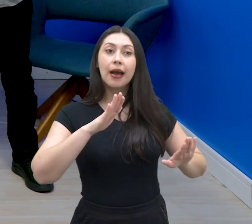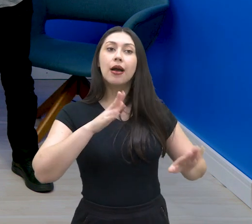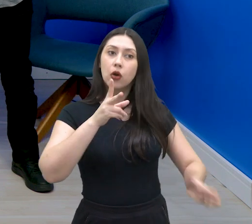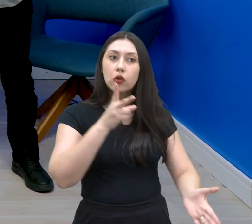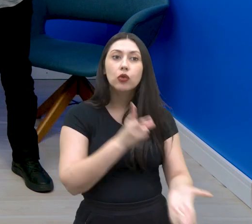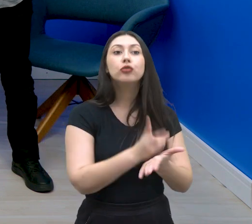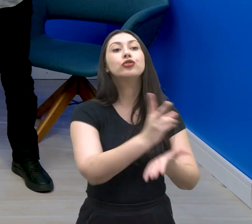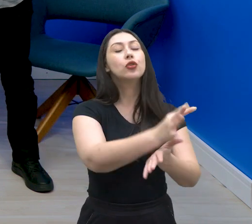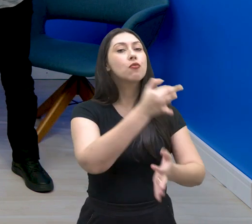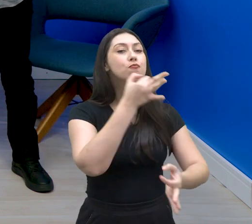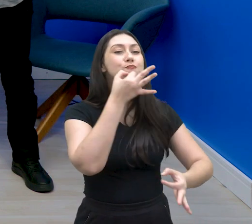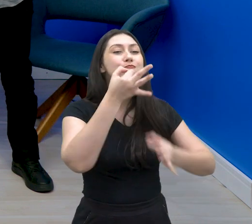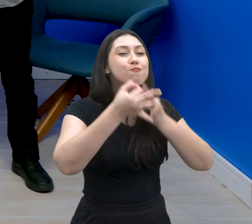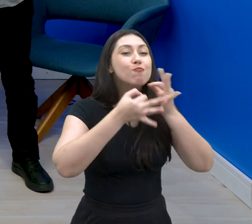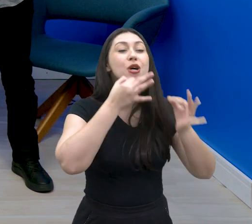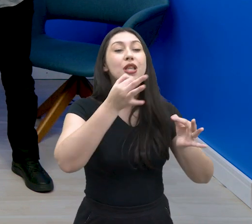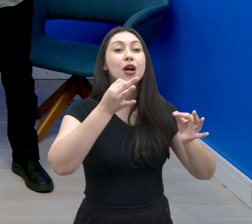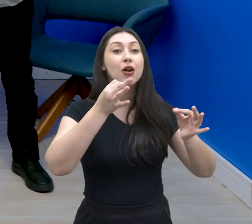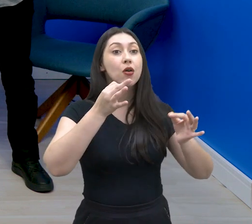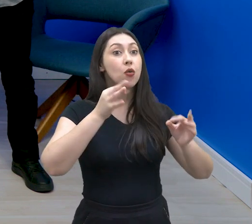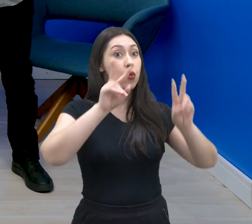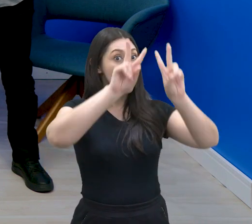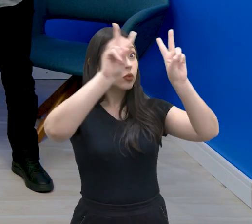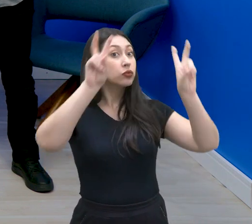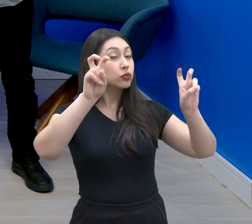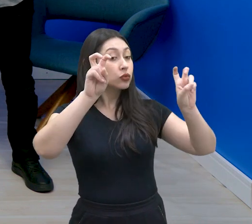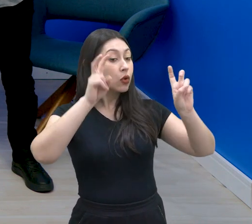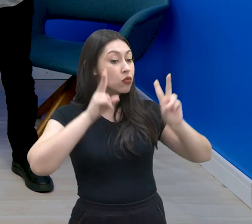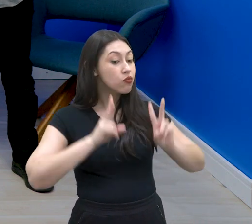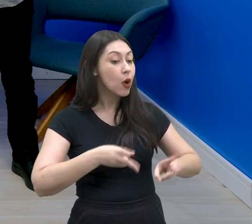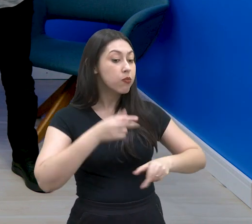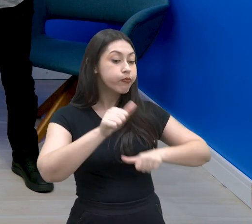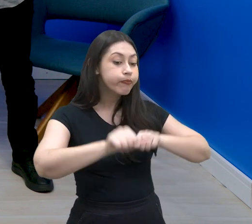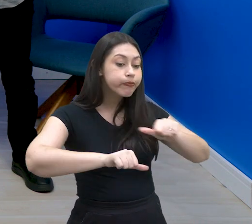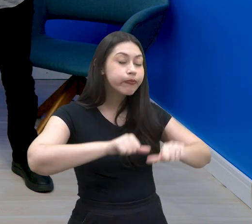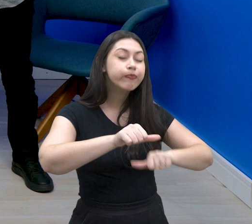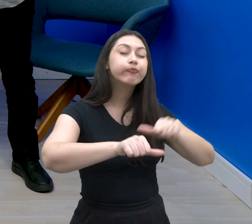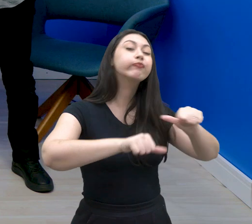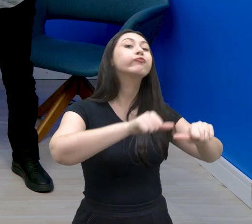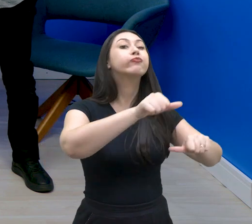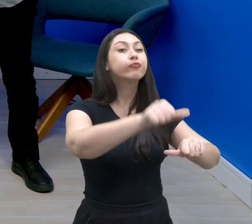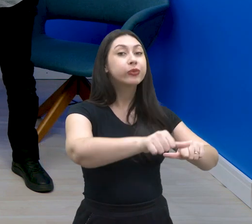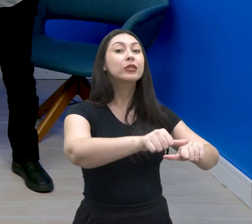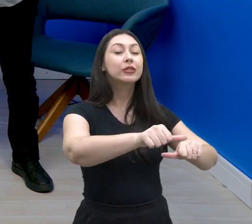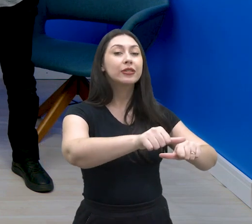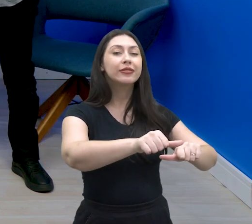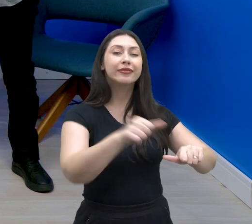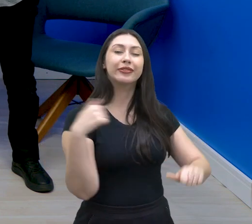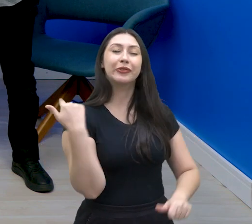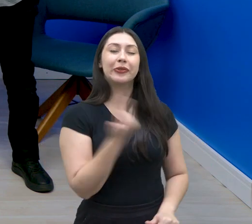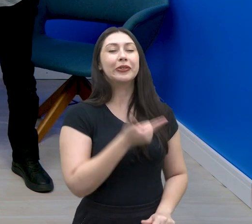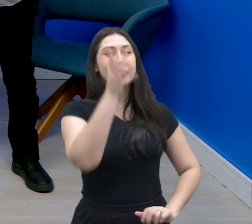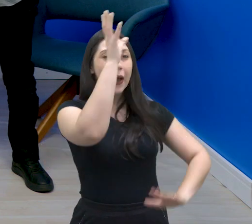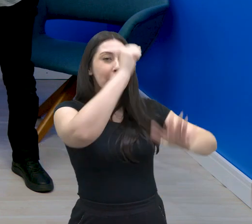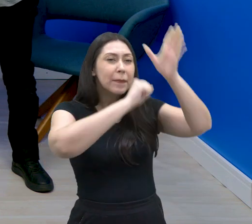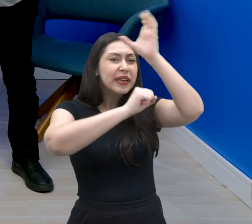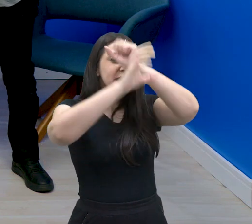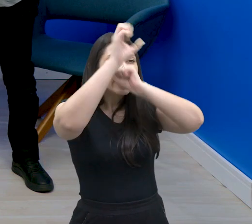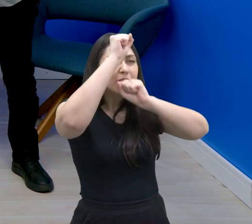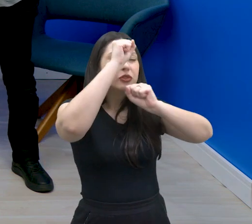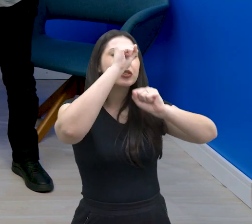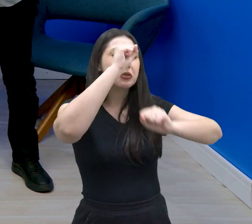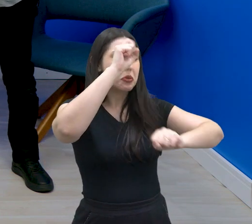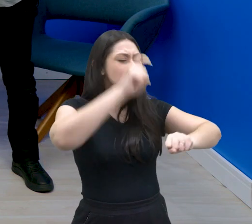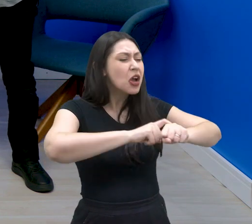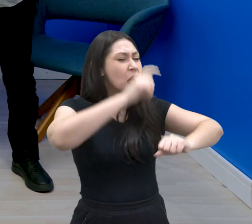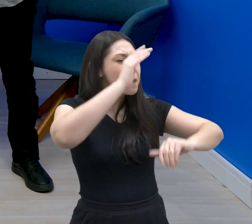tem pensadores falando a respeito disso, prova de que é um assunto vivo em constante mudança, né? A gente aprende